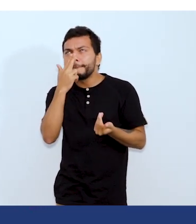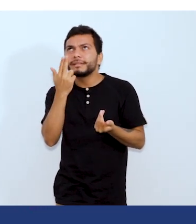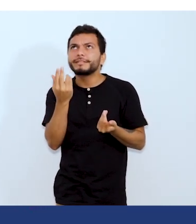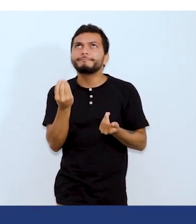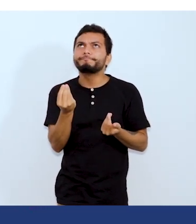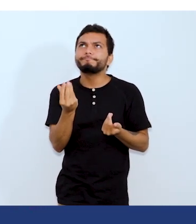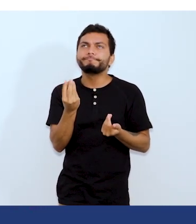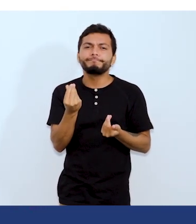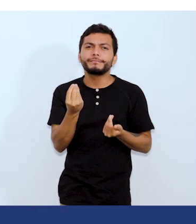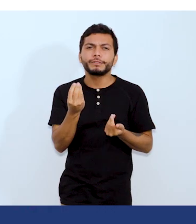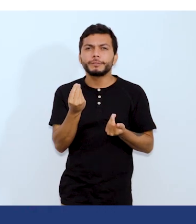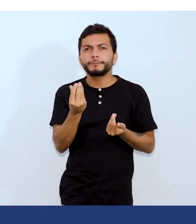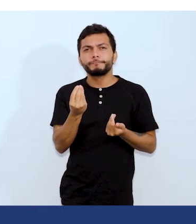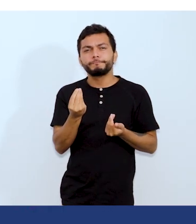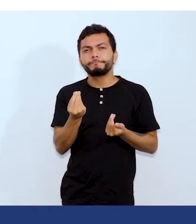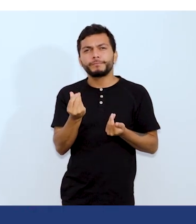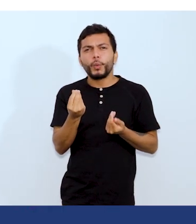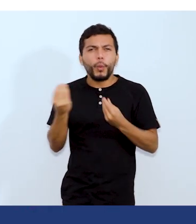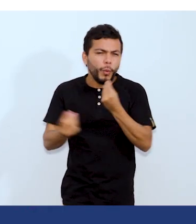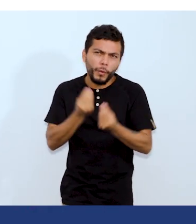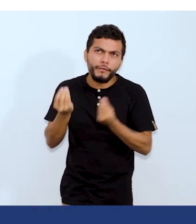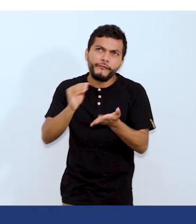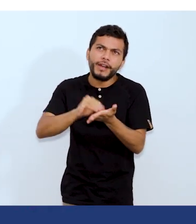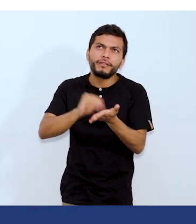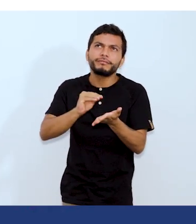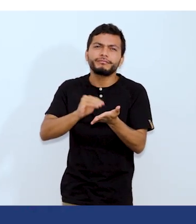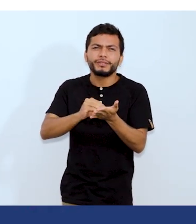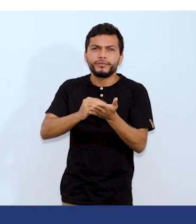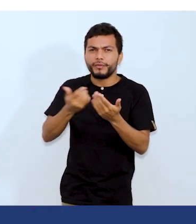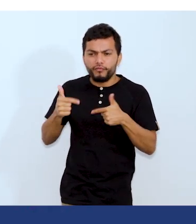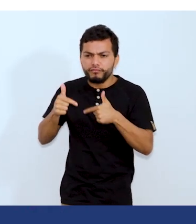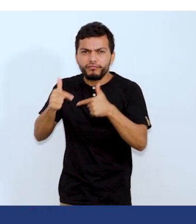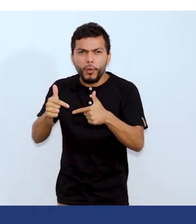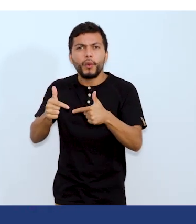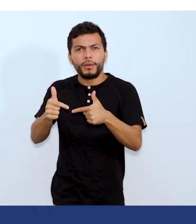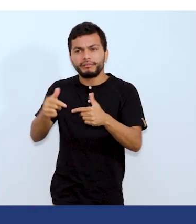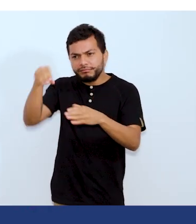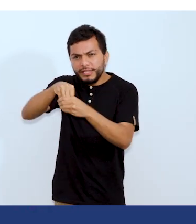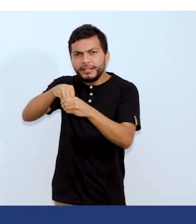comprometimento, né, com o que eles fazem dentro da sala de aula. Então, nós vemos aí